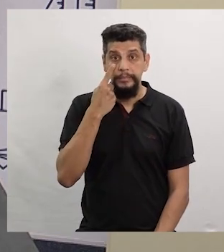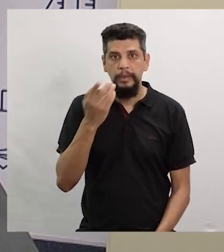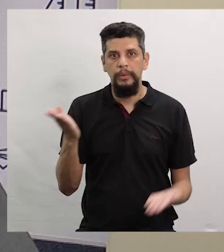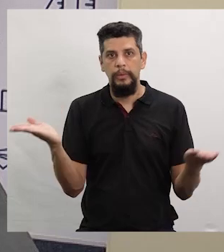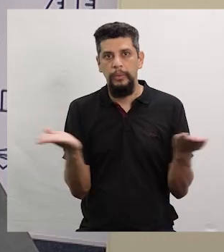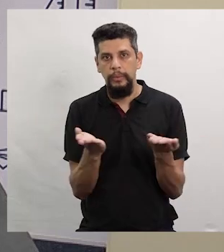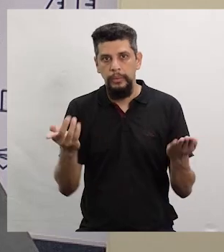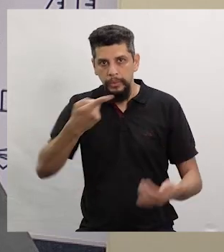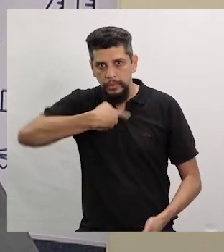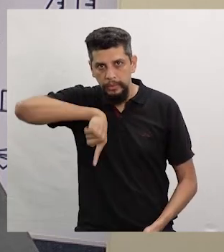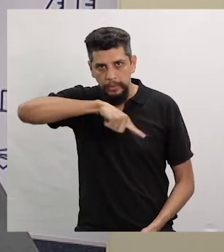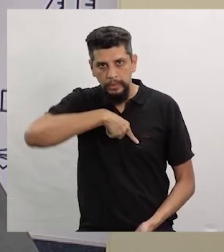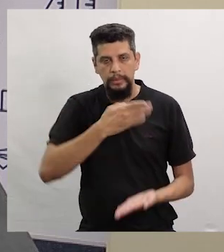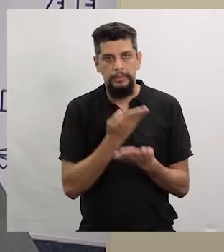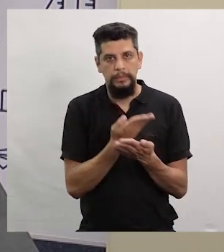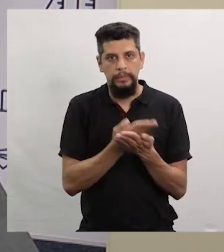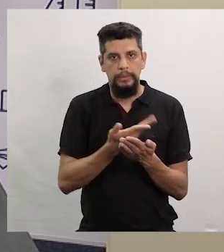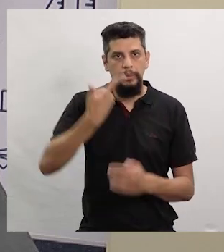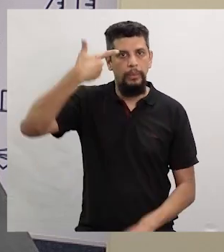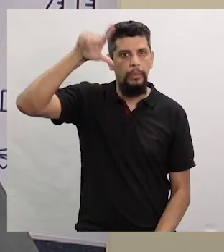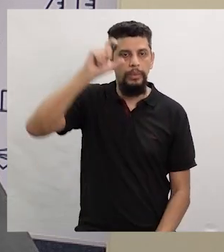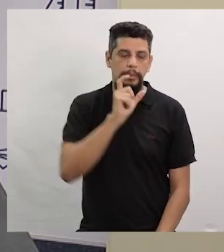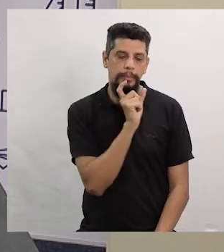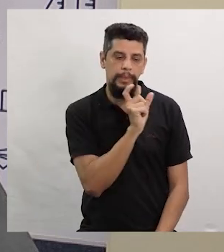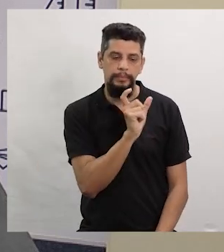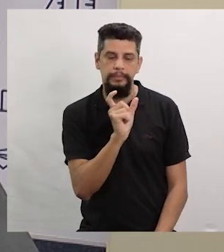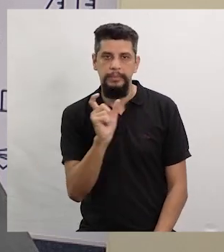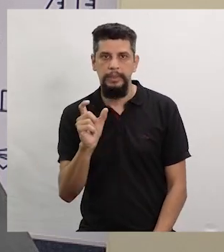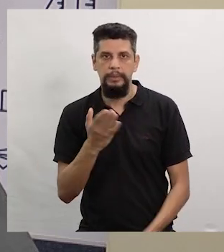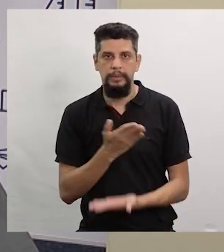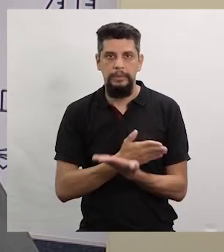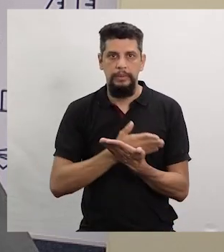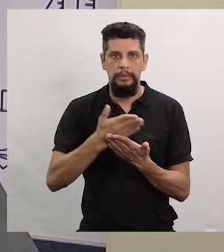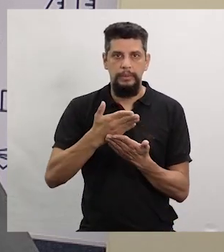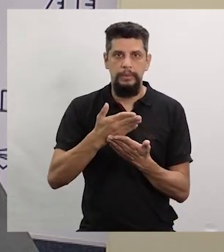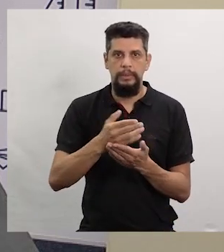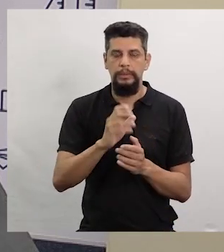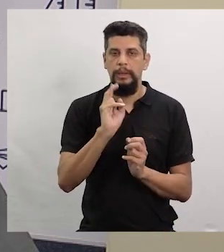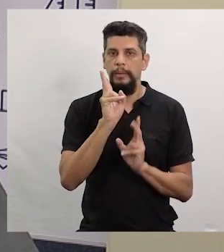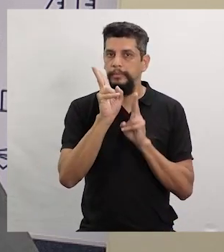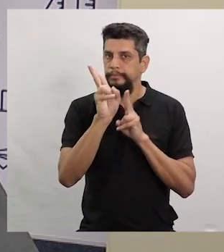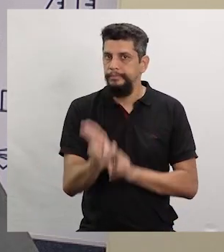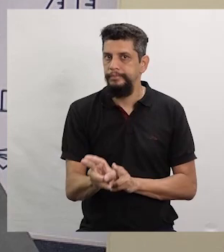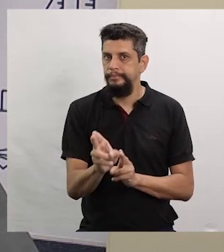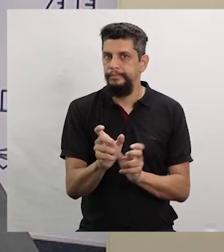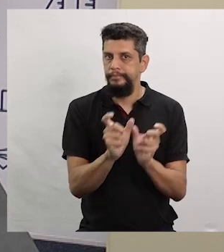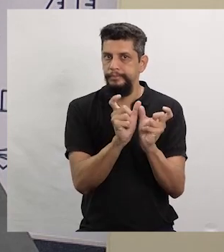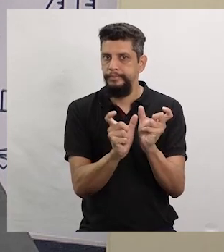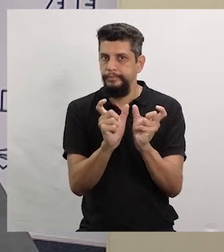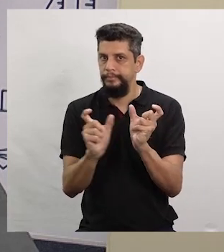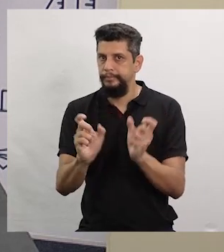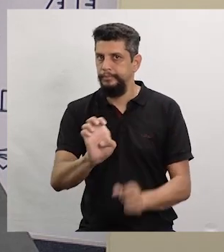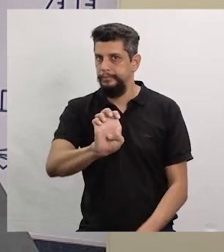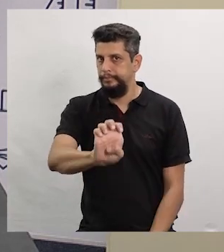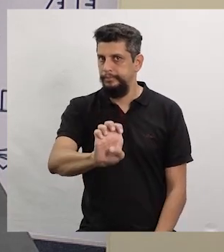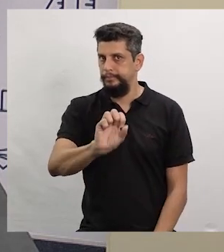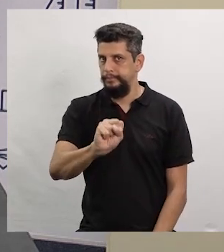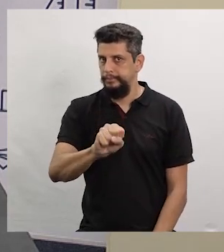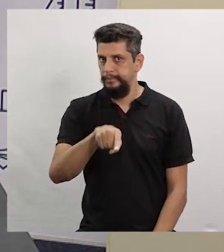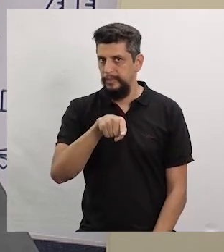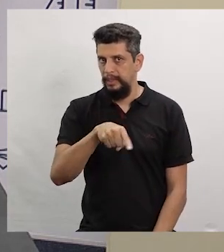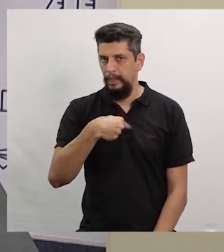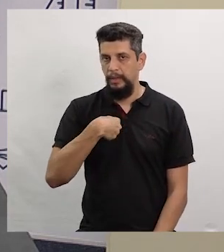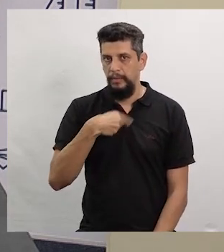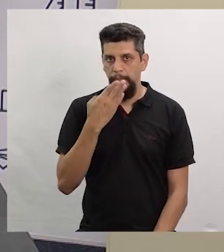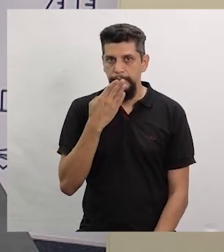bem Hoje nós vamos trabalhar com outras palavras que iniciam com essa mesma sílaba certo então